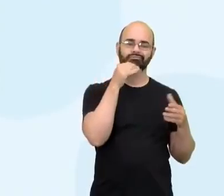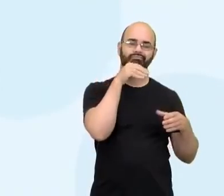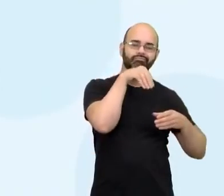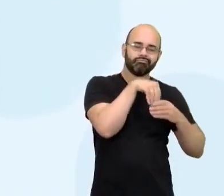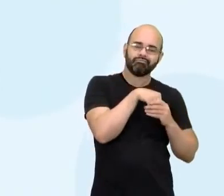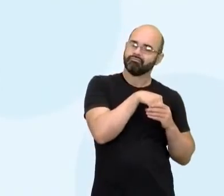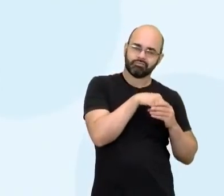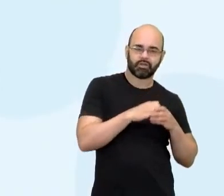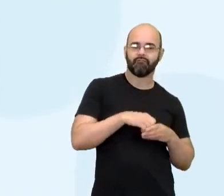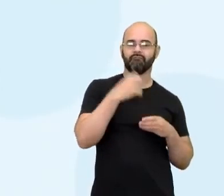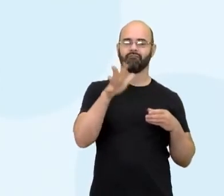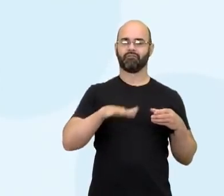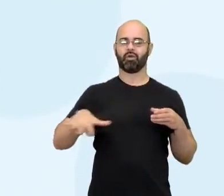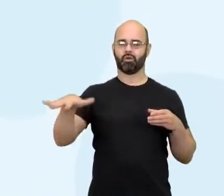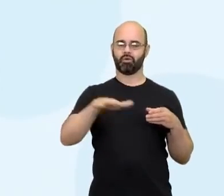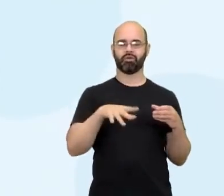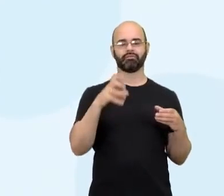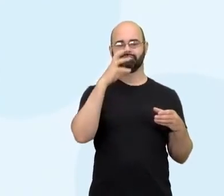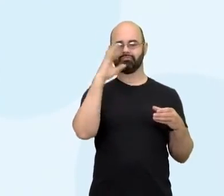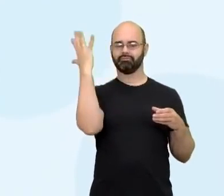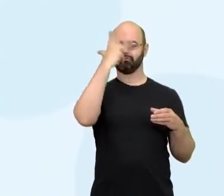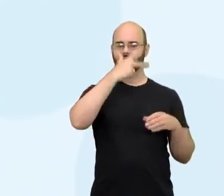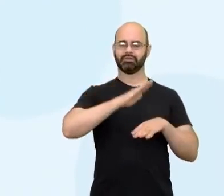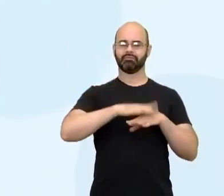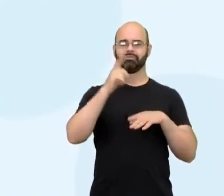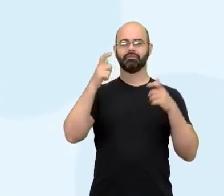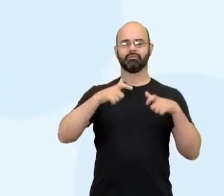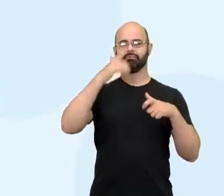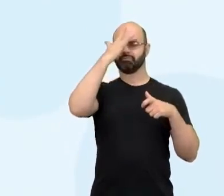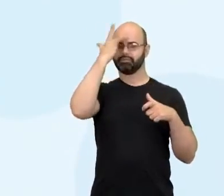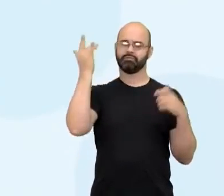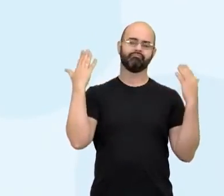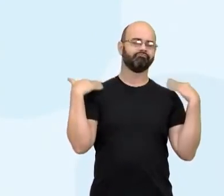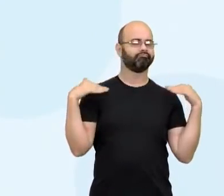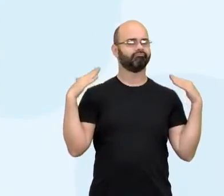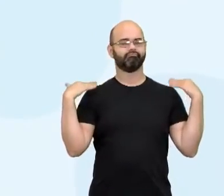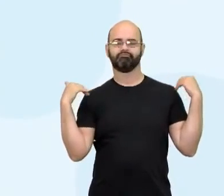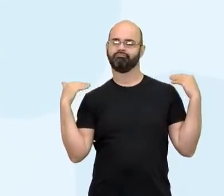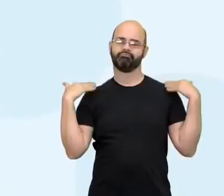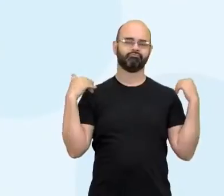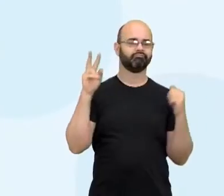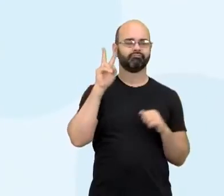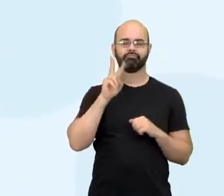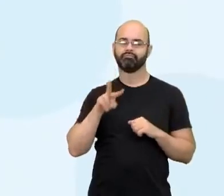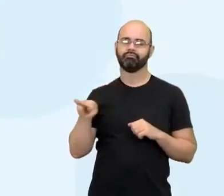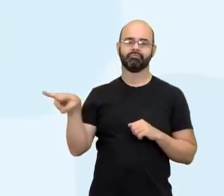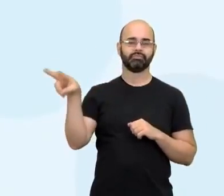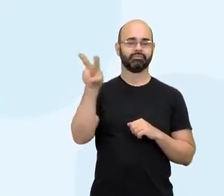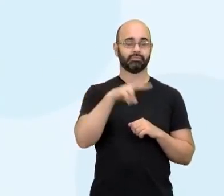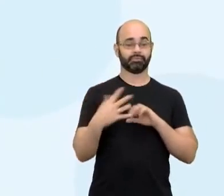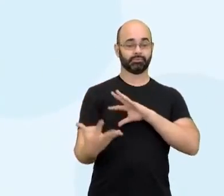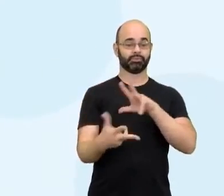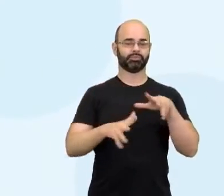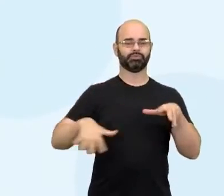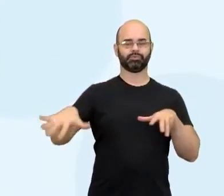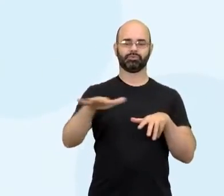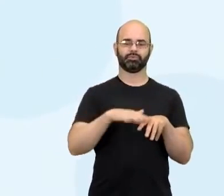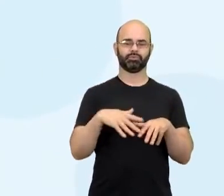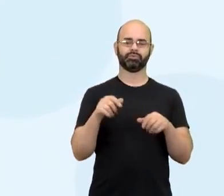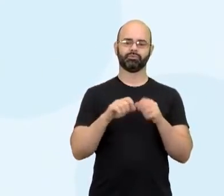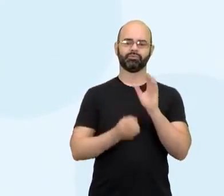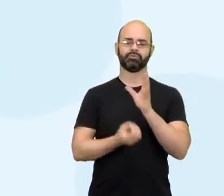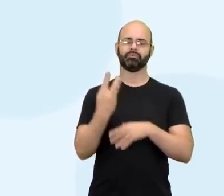galerias, tornando mais agradáveis e belos os passeios de cidades pelo mundo. Essa modalidade artística surgiu com a função social